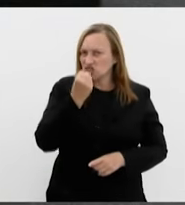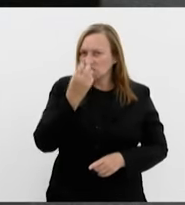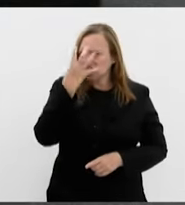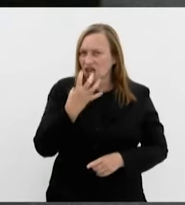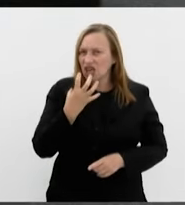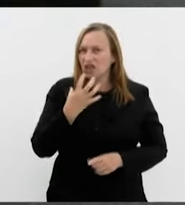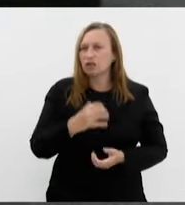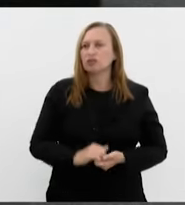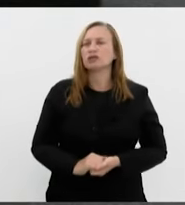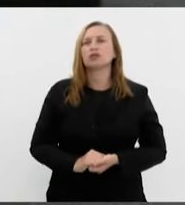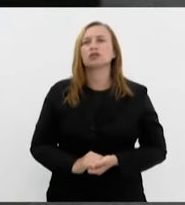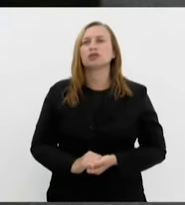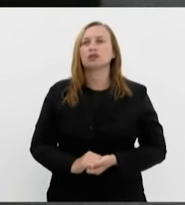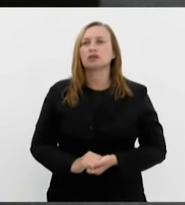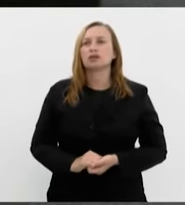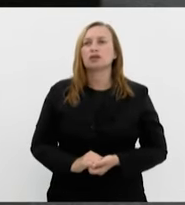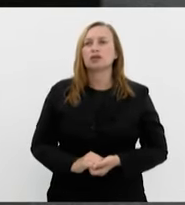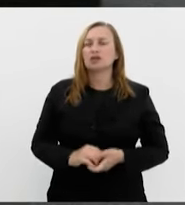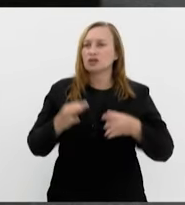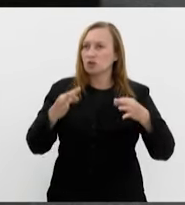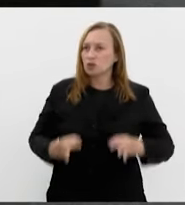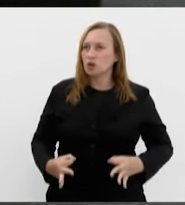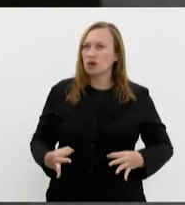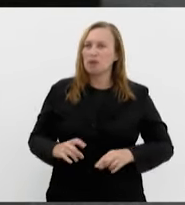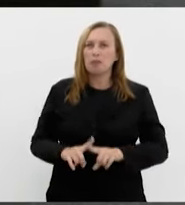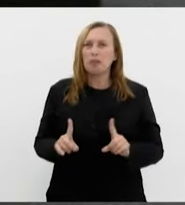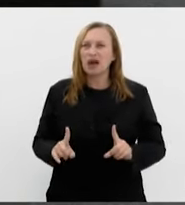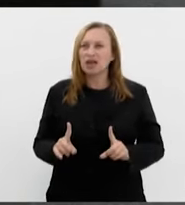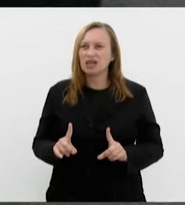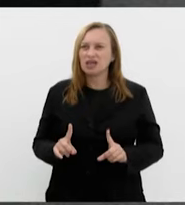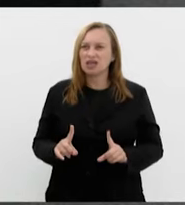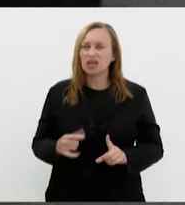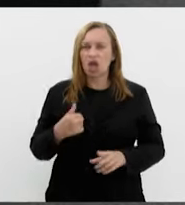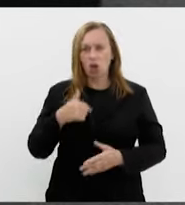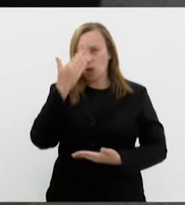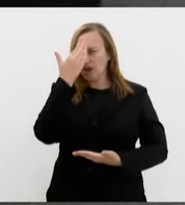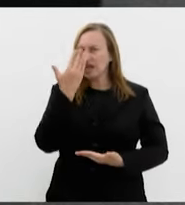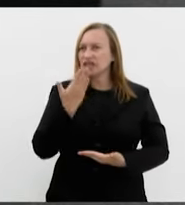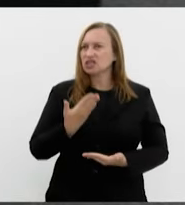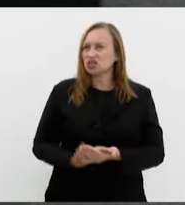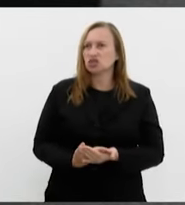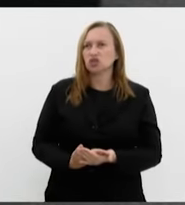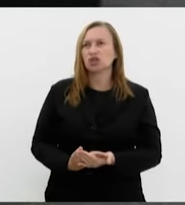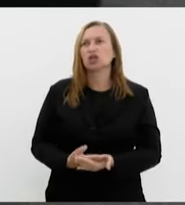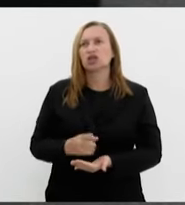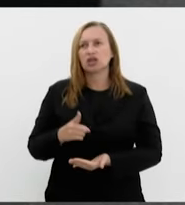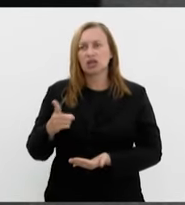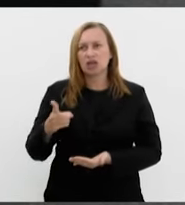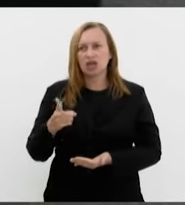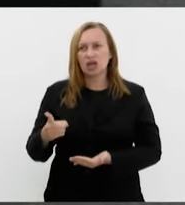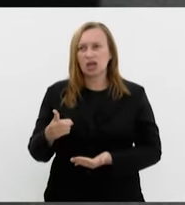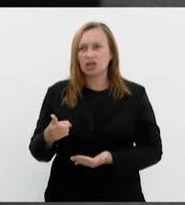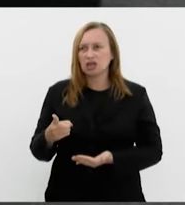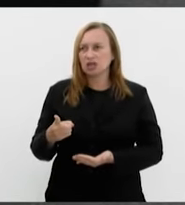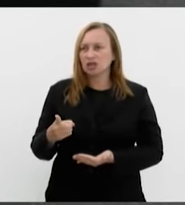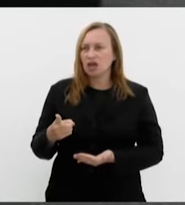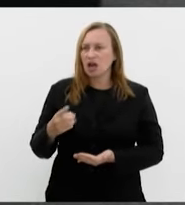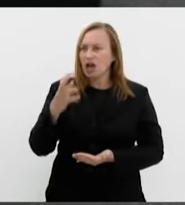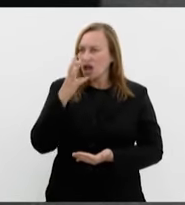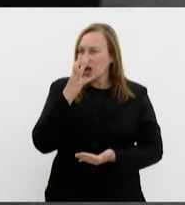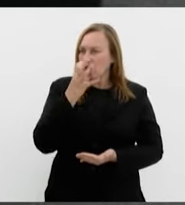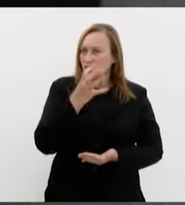oficial muito correto, mas de uma hora para outra, acredito eu que ele está sendo ameaçado